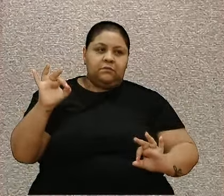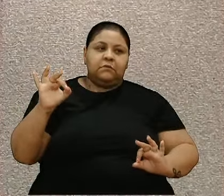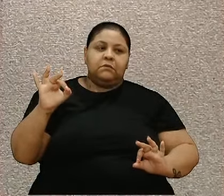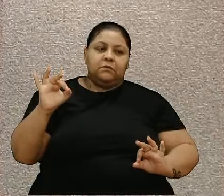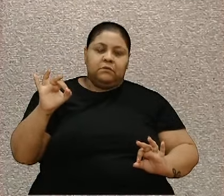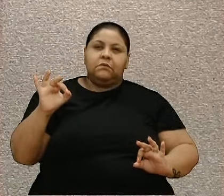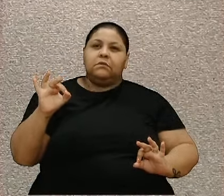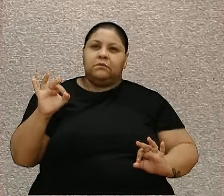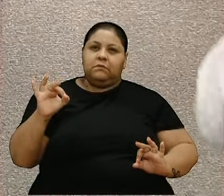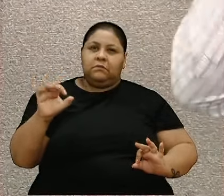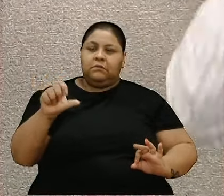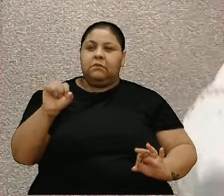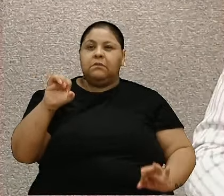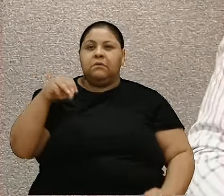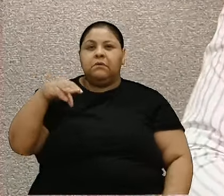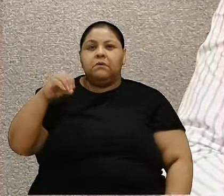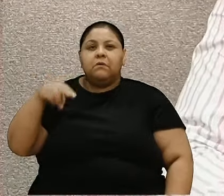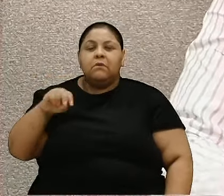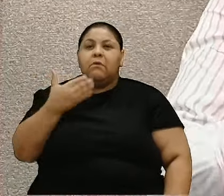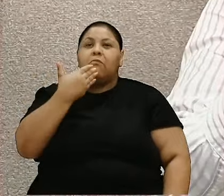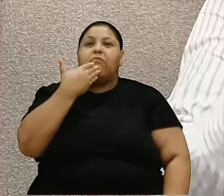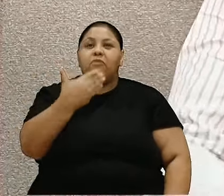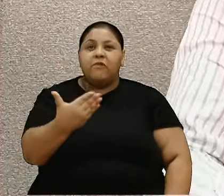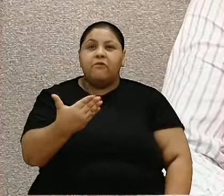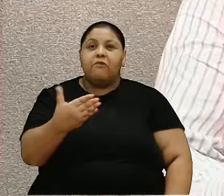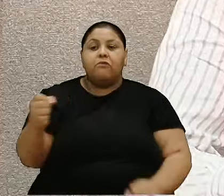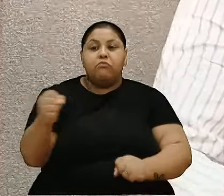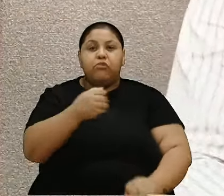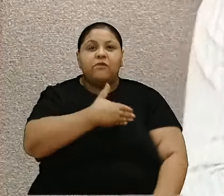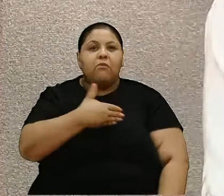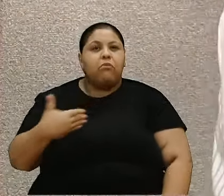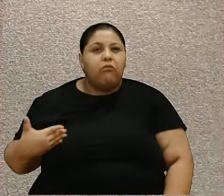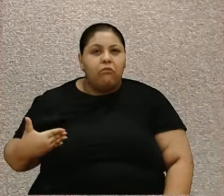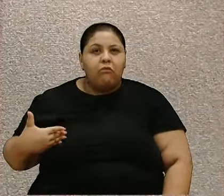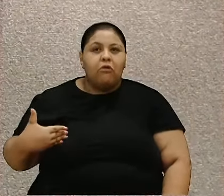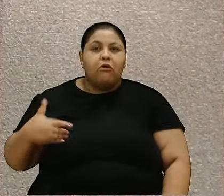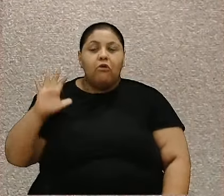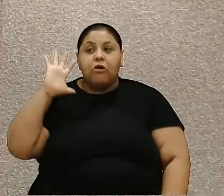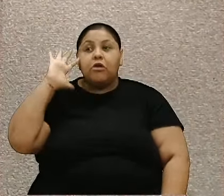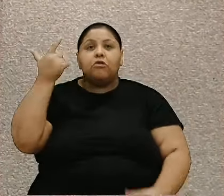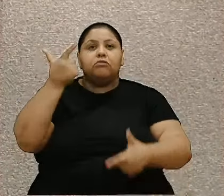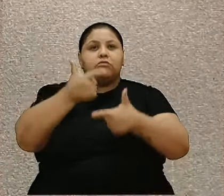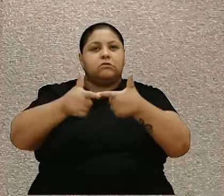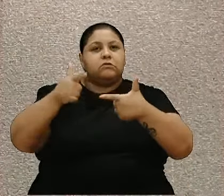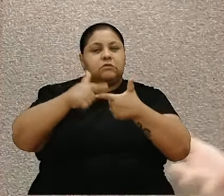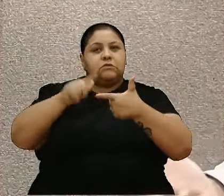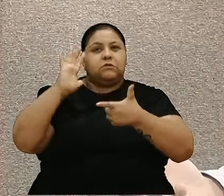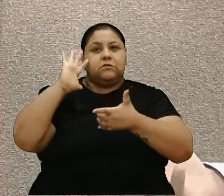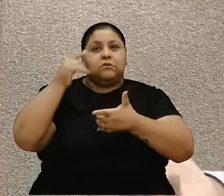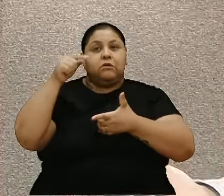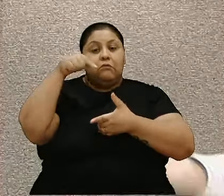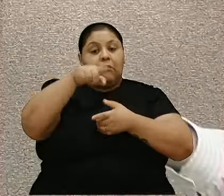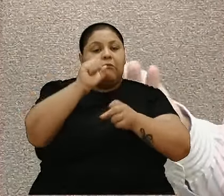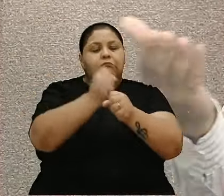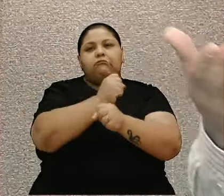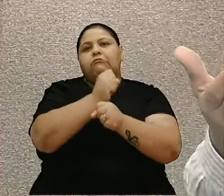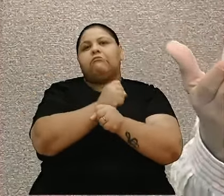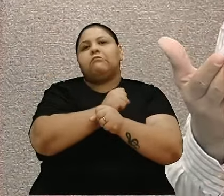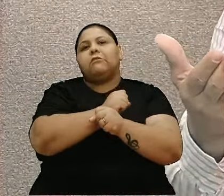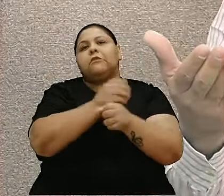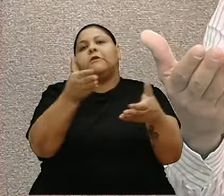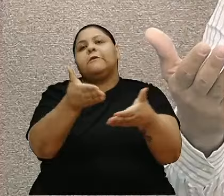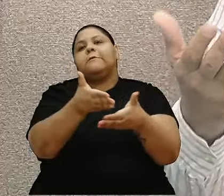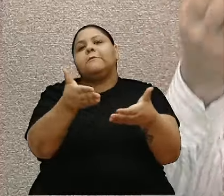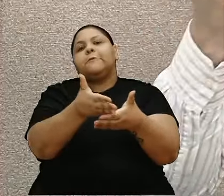Simone Lorandi, o qual ela pede para o poder público que solucione um problema que foi causado pelaquela construção e agora